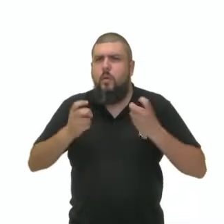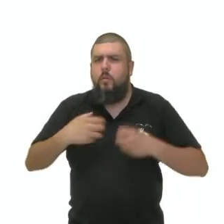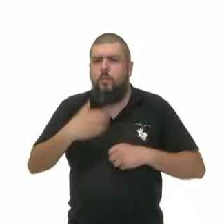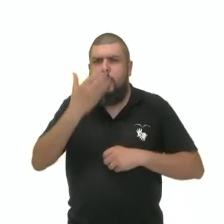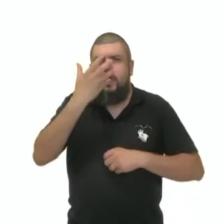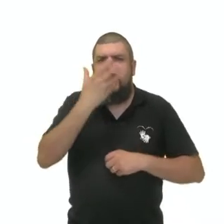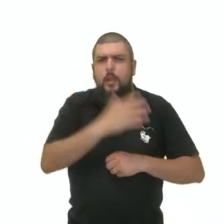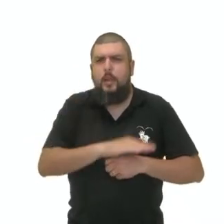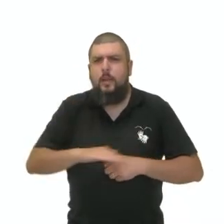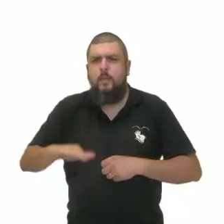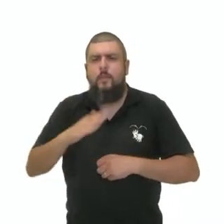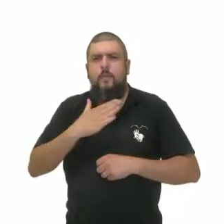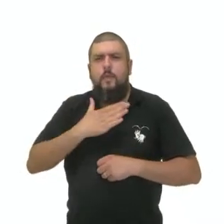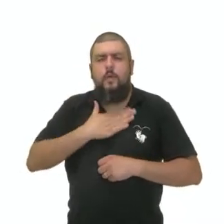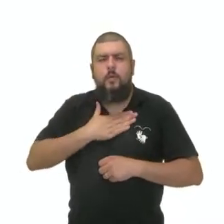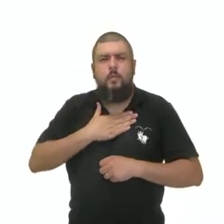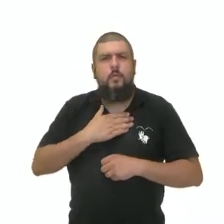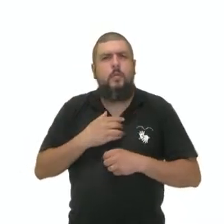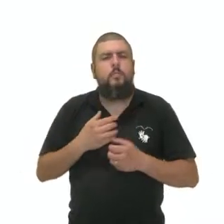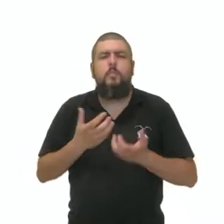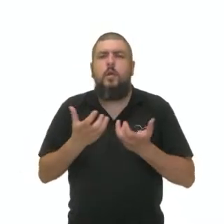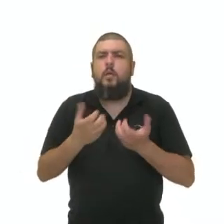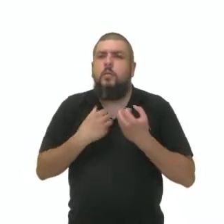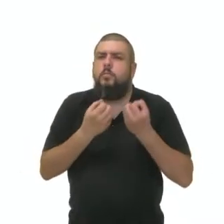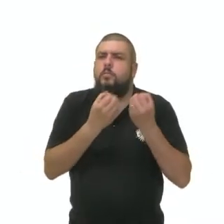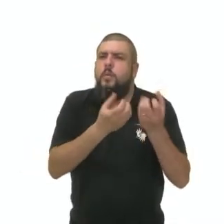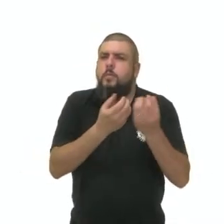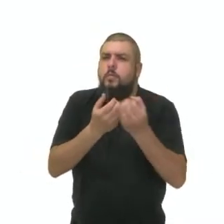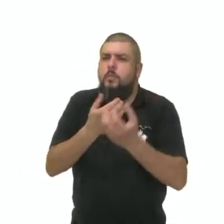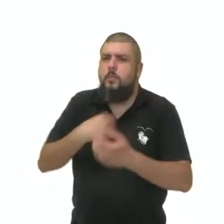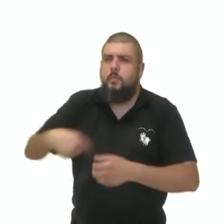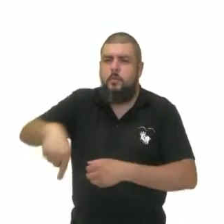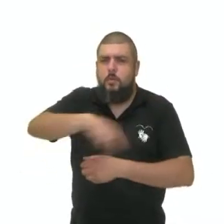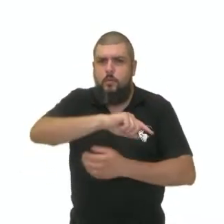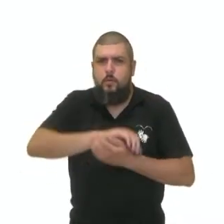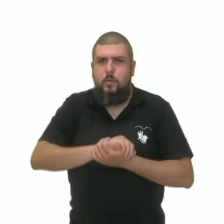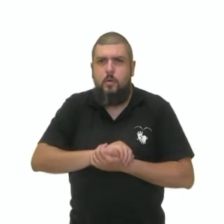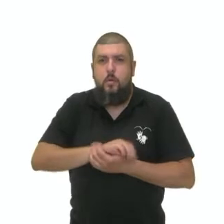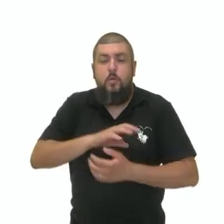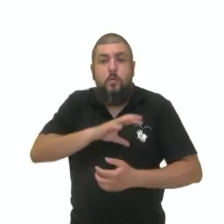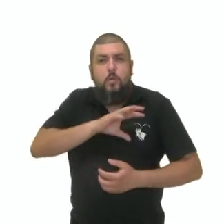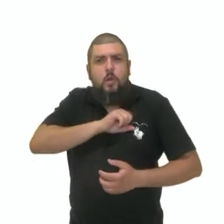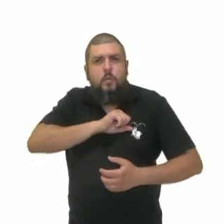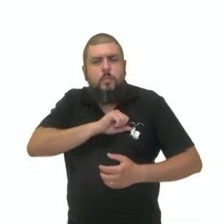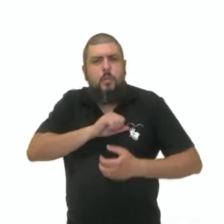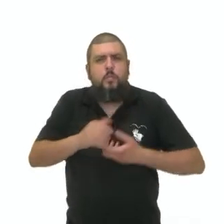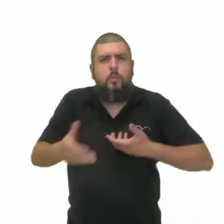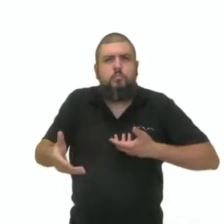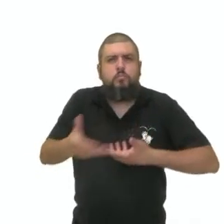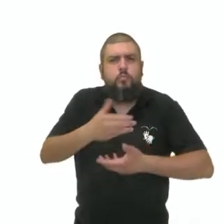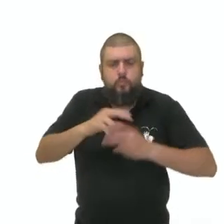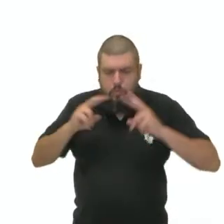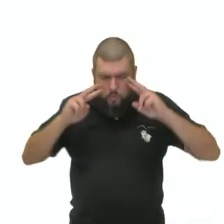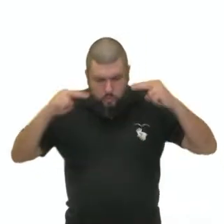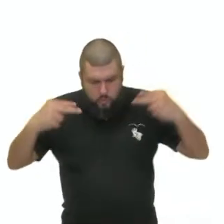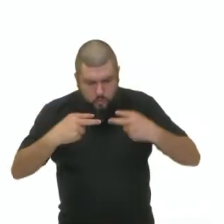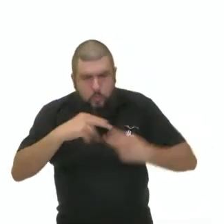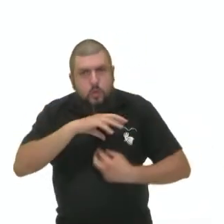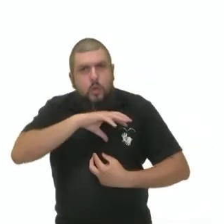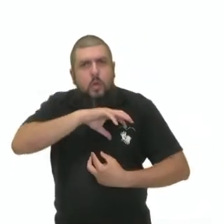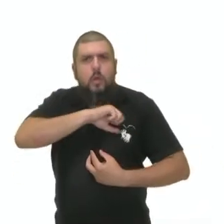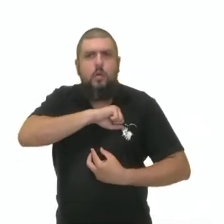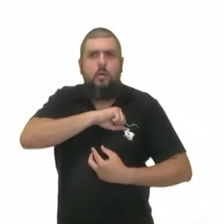gostaria que todo mundo também ouvisse. Devemos amar quem realmente somos, conta o autor no final do